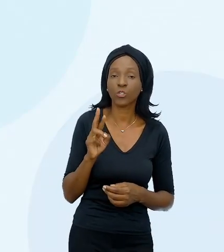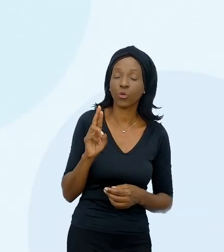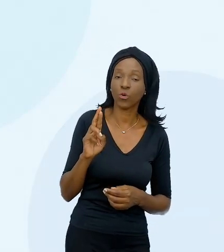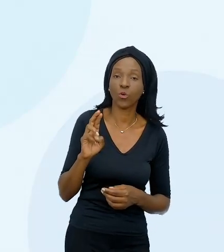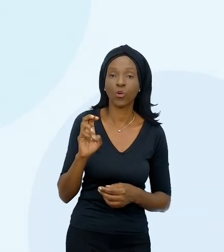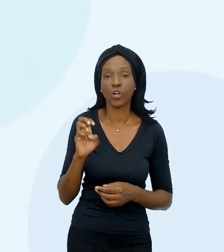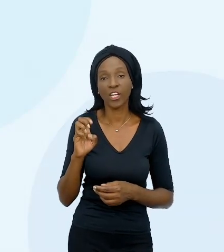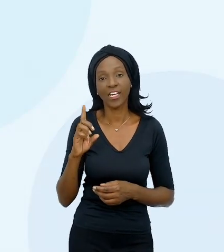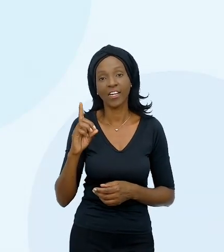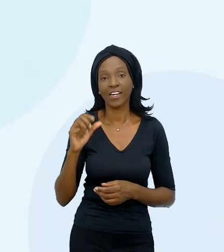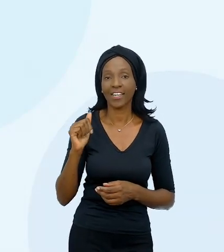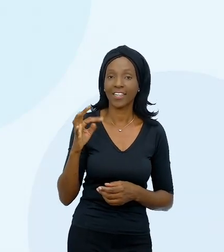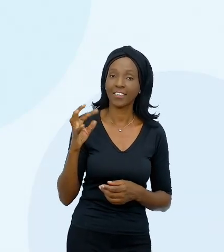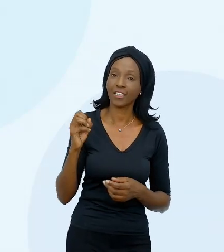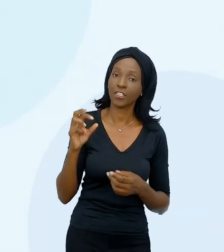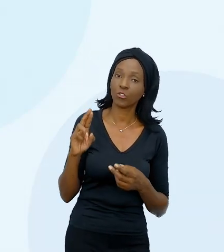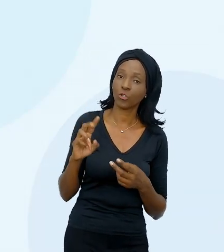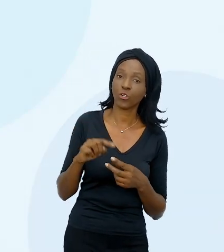mesmo colocou,